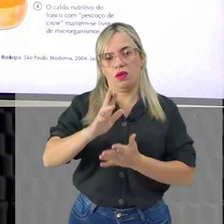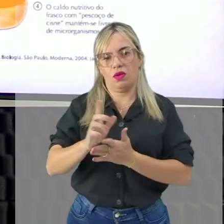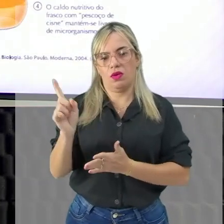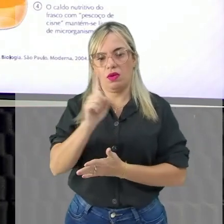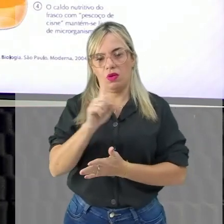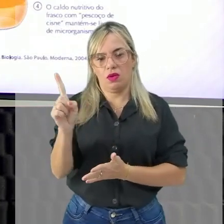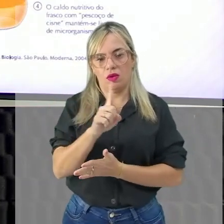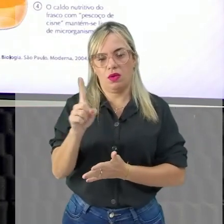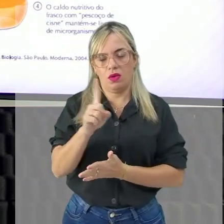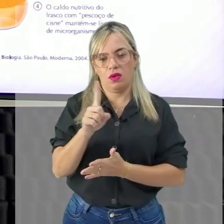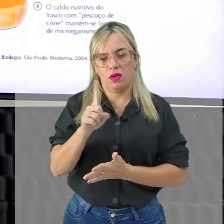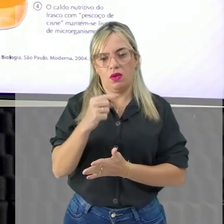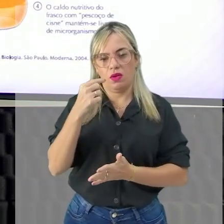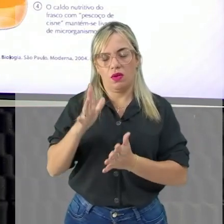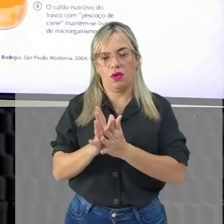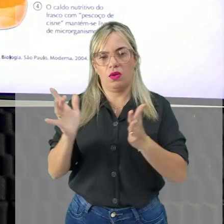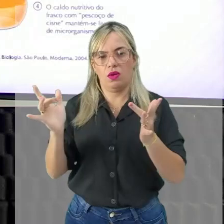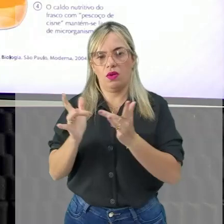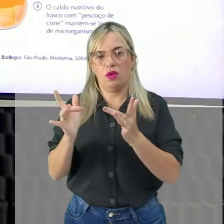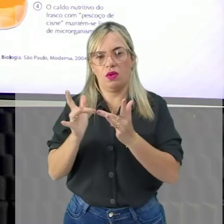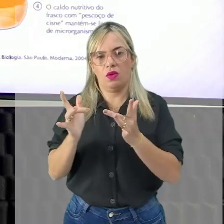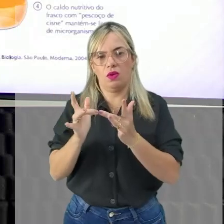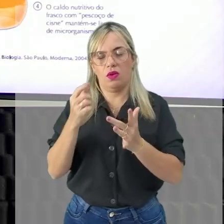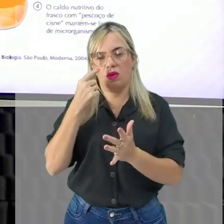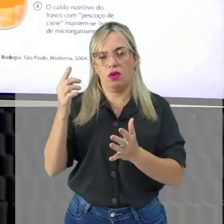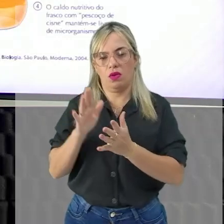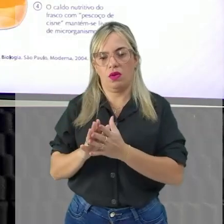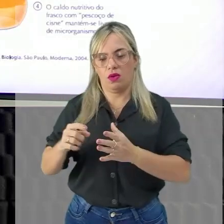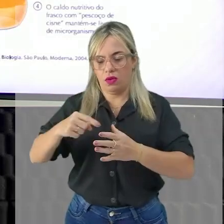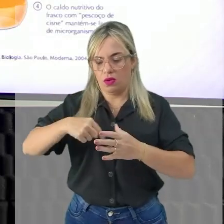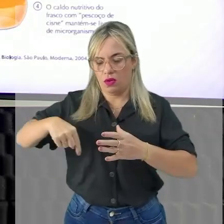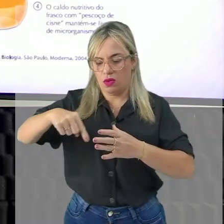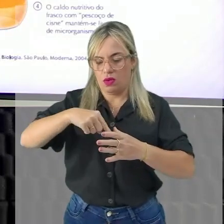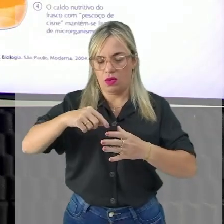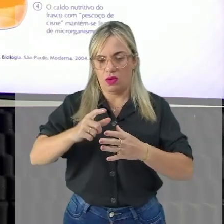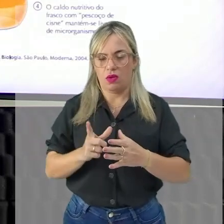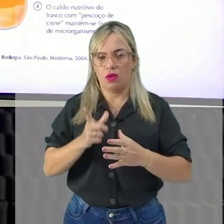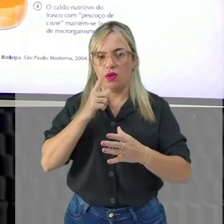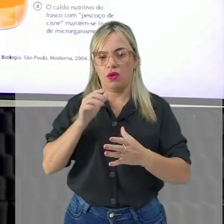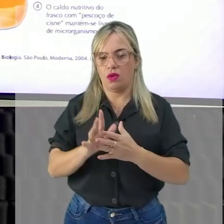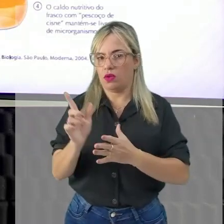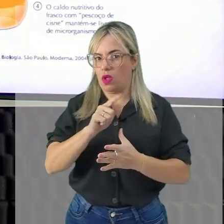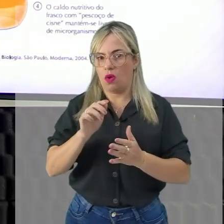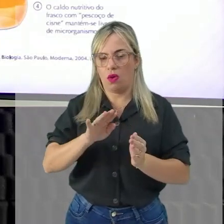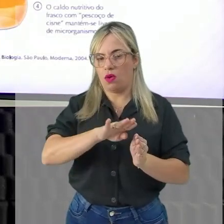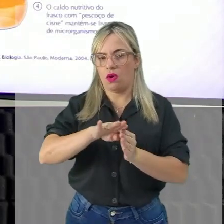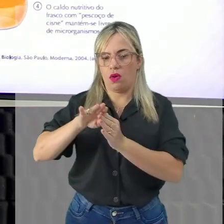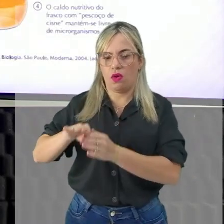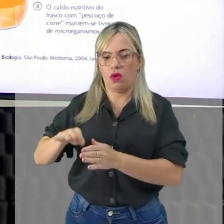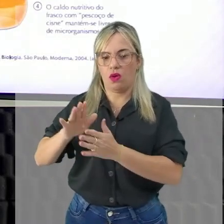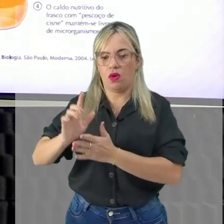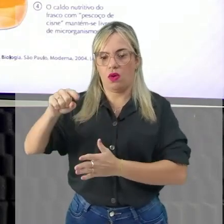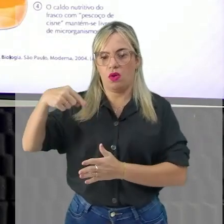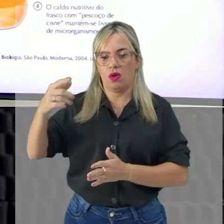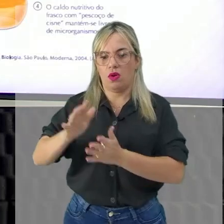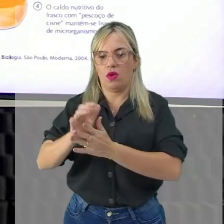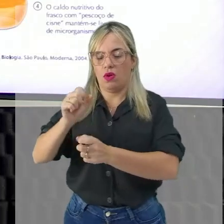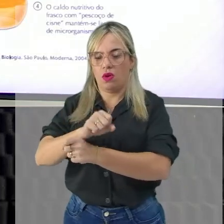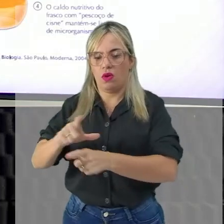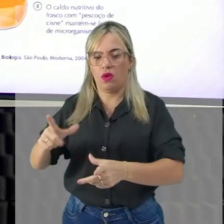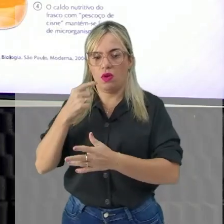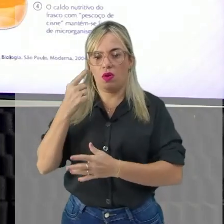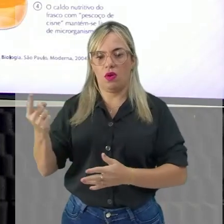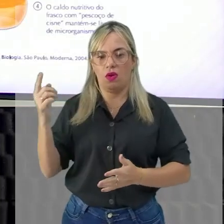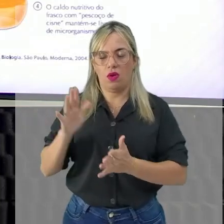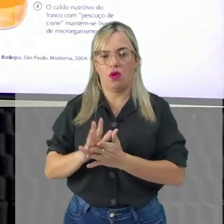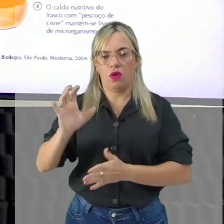não entra em contato com o caldo. E aí eu pego esse caldo e esterilizo depois. Vamos ver o que